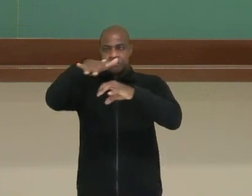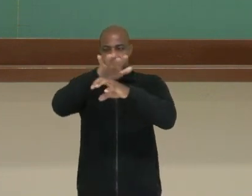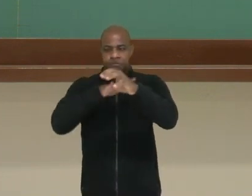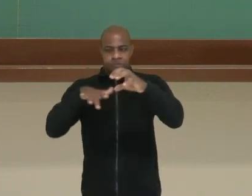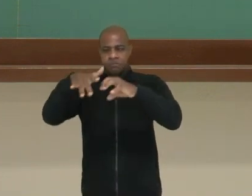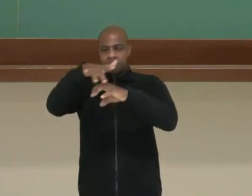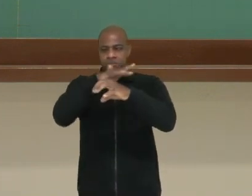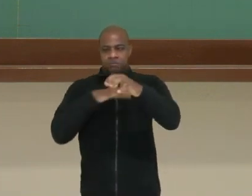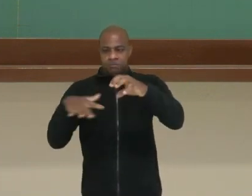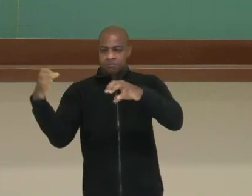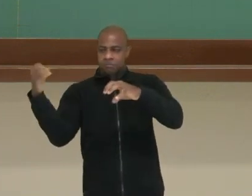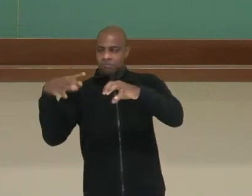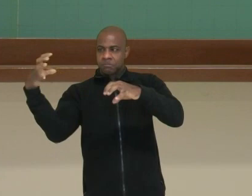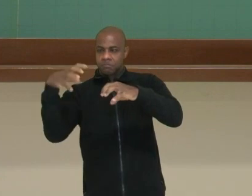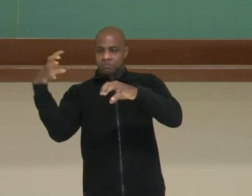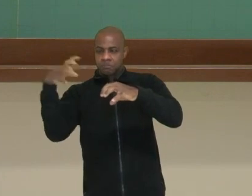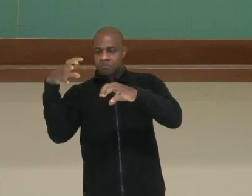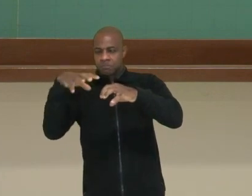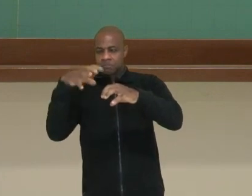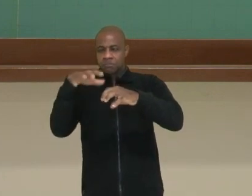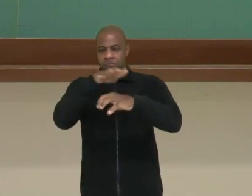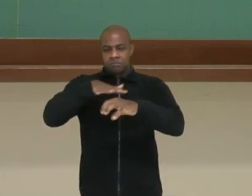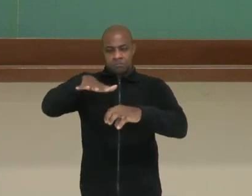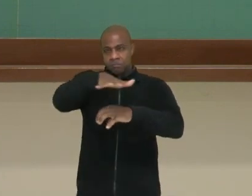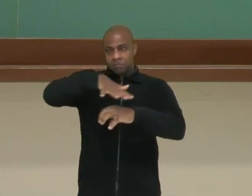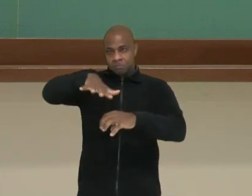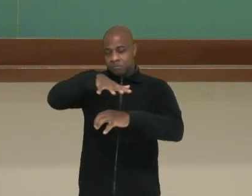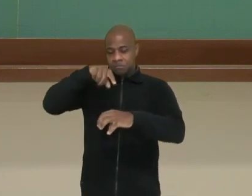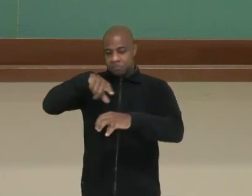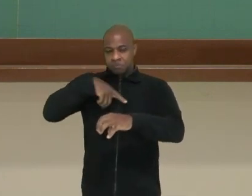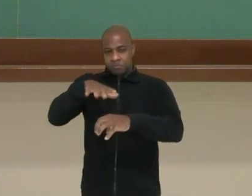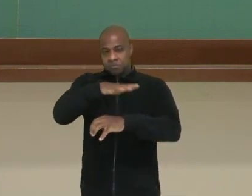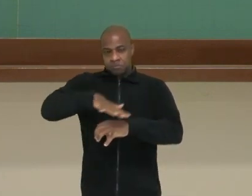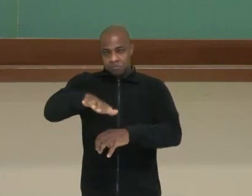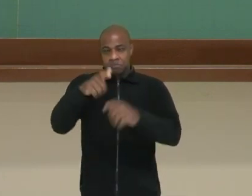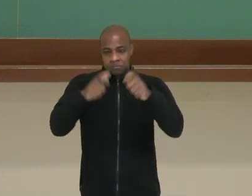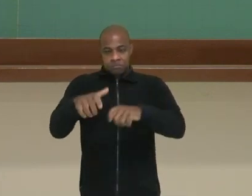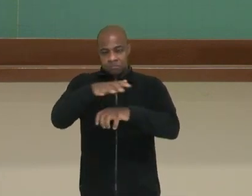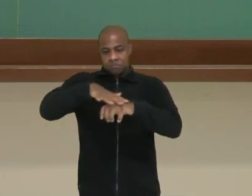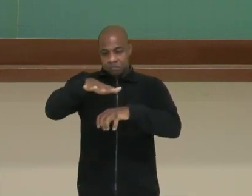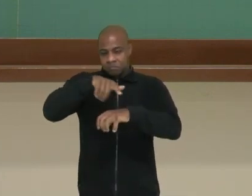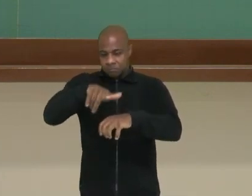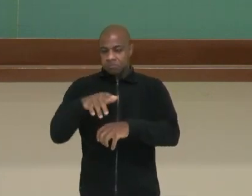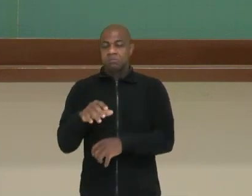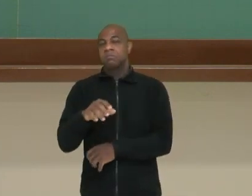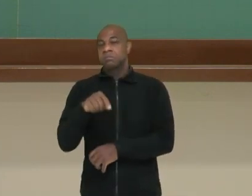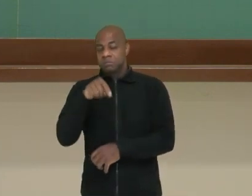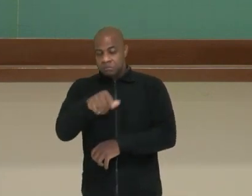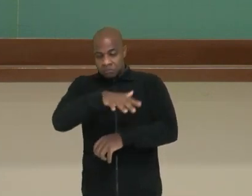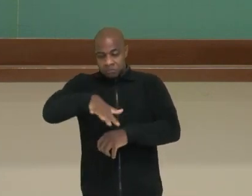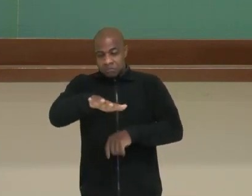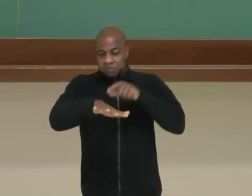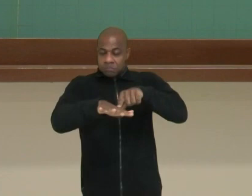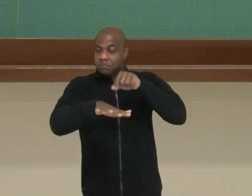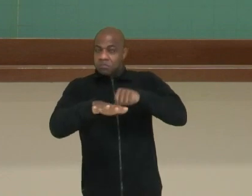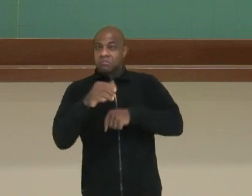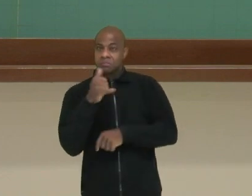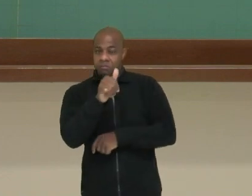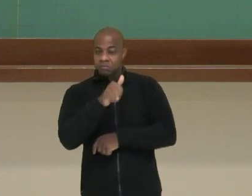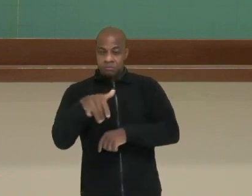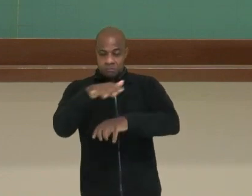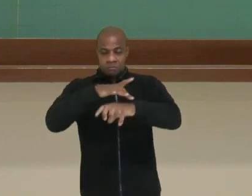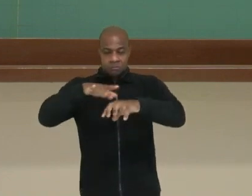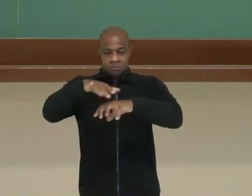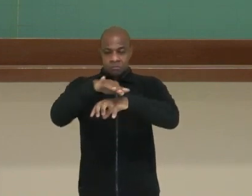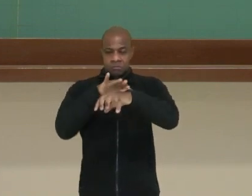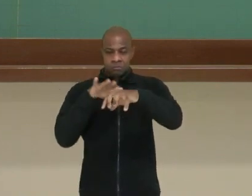de influência que nós chamamos de campo magnético. Campo elétrico, melhor. E esse campo elétrico, se